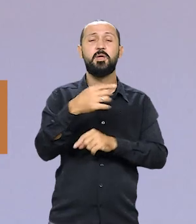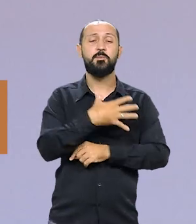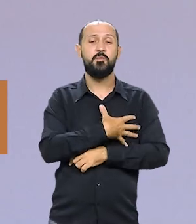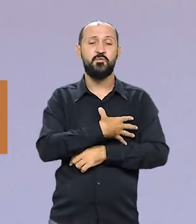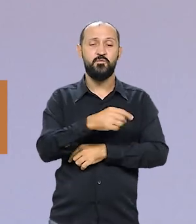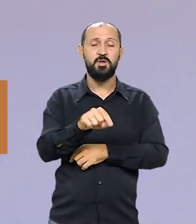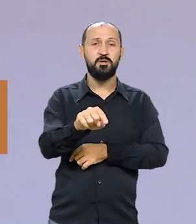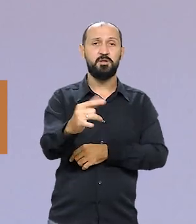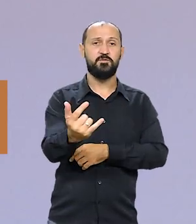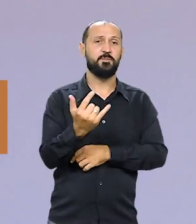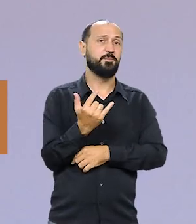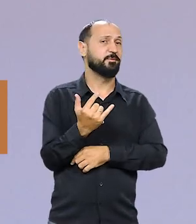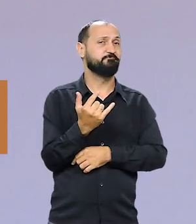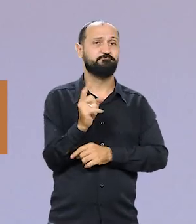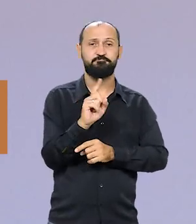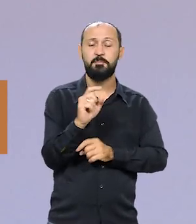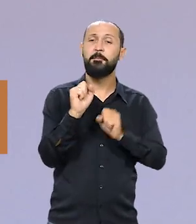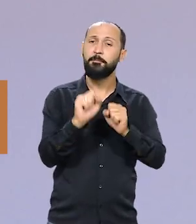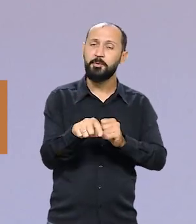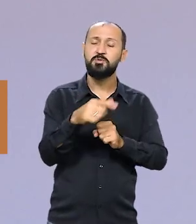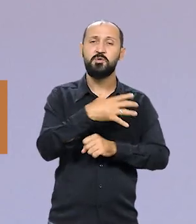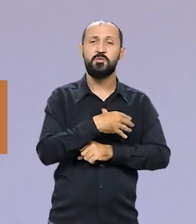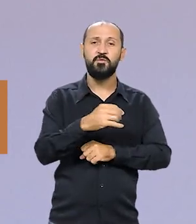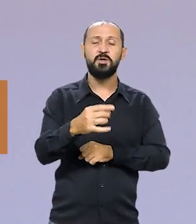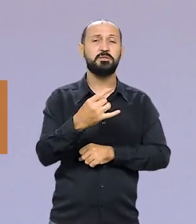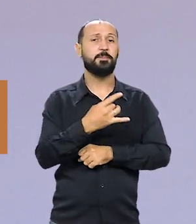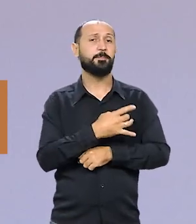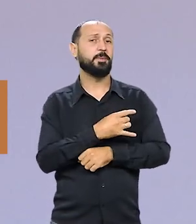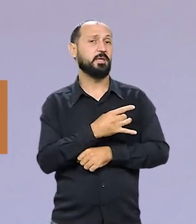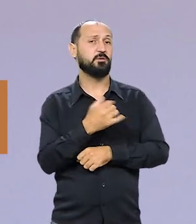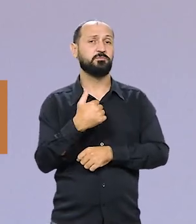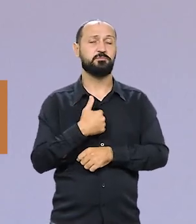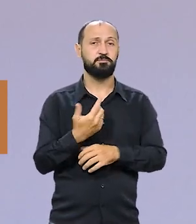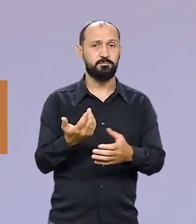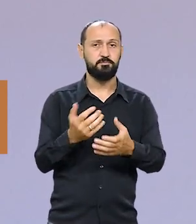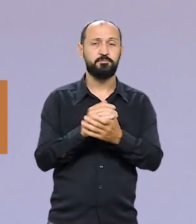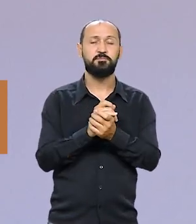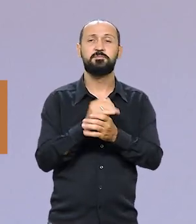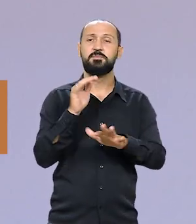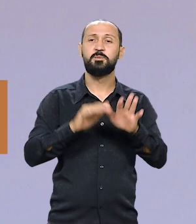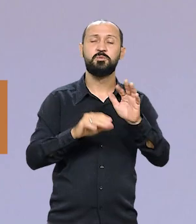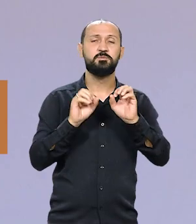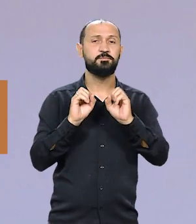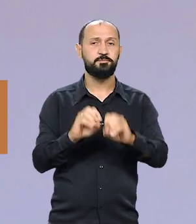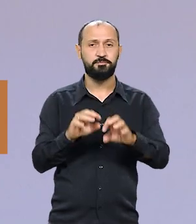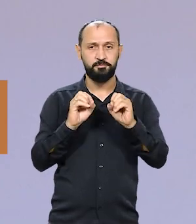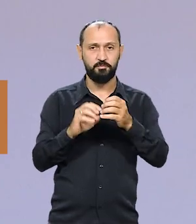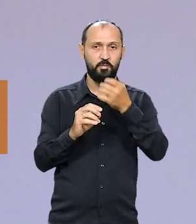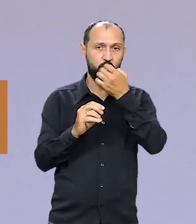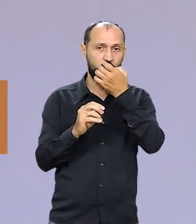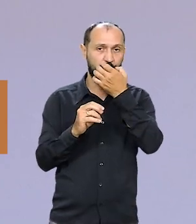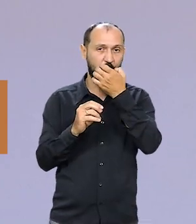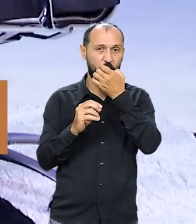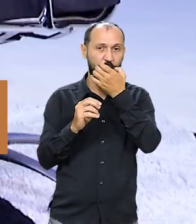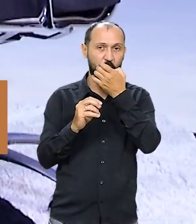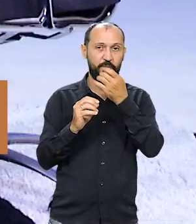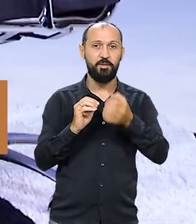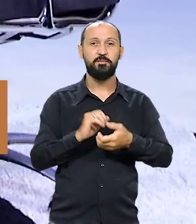porque ele é meu filho que ele vai me amar. Ele pode ser meu filho e ter medo de mim, dependendo de como eu educo.